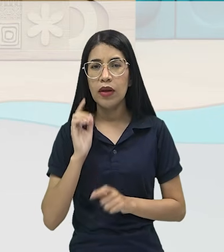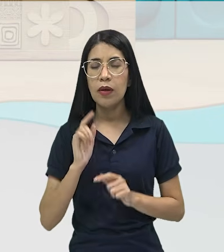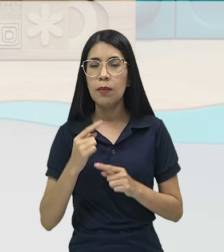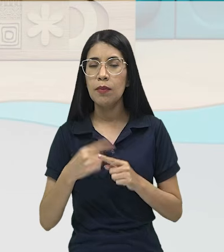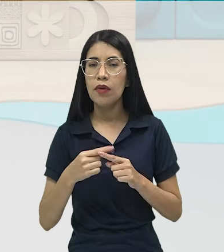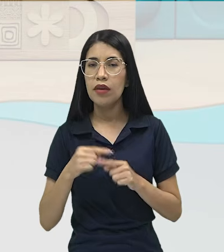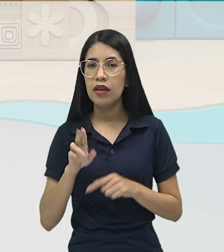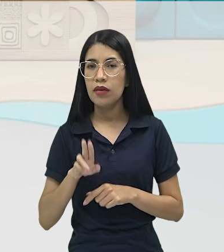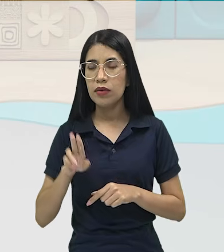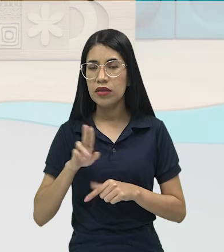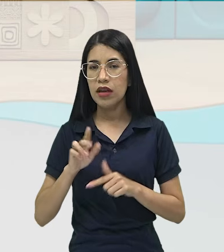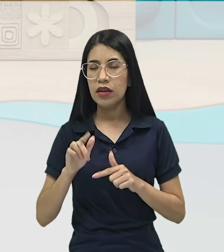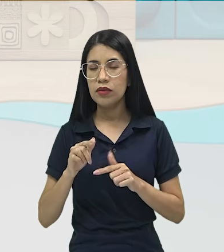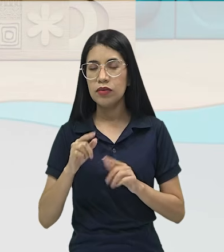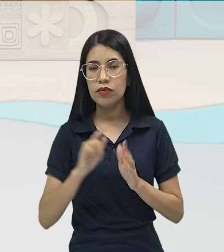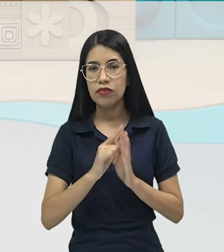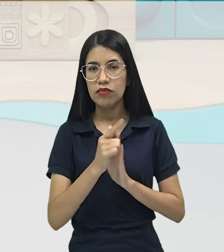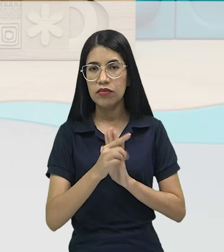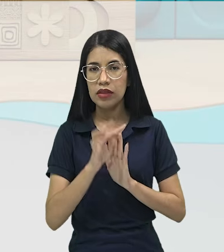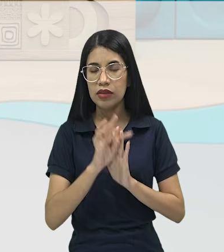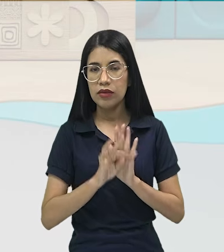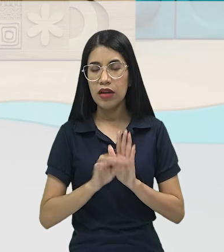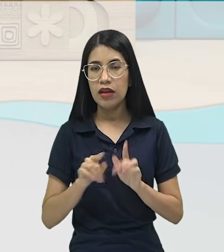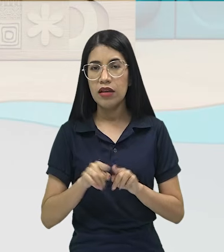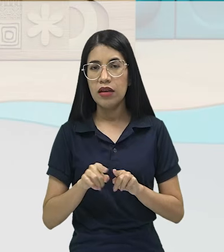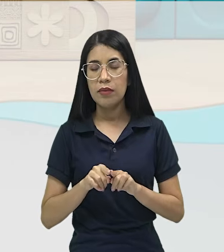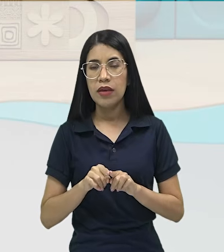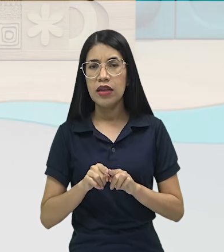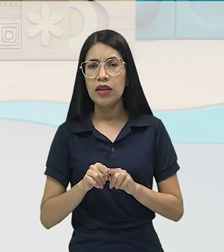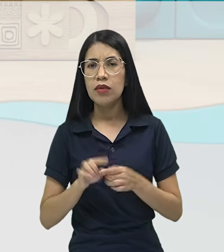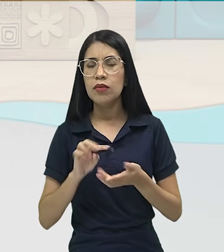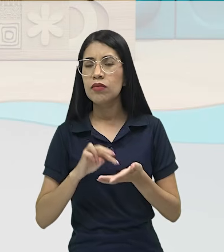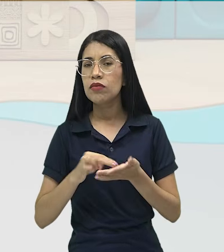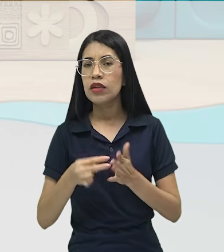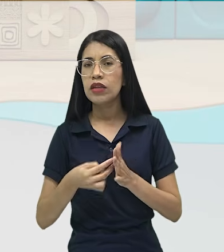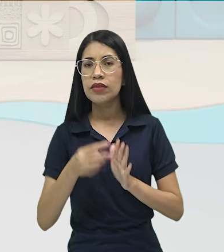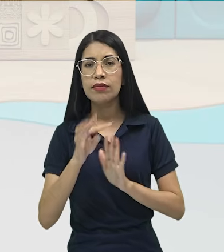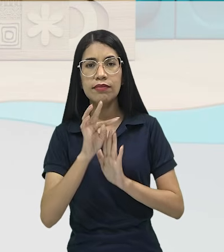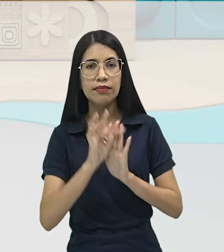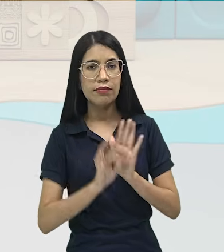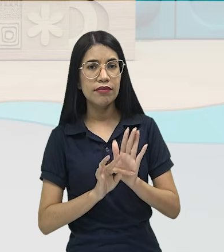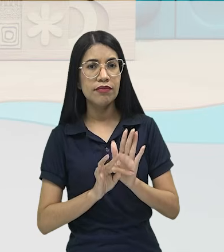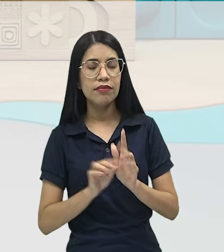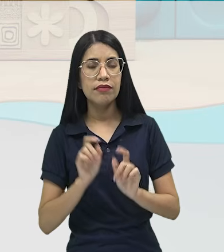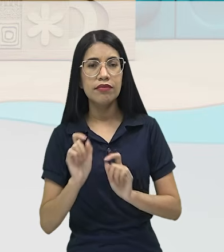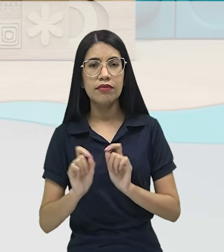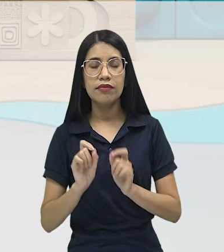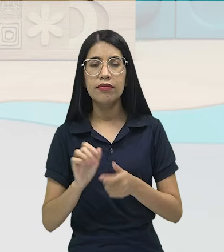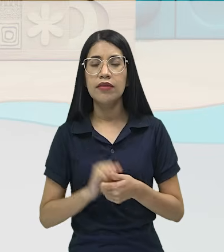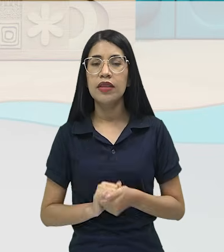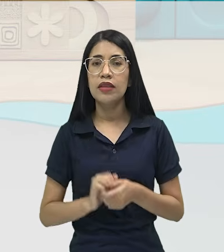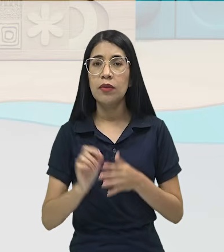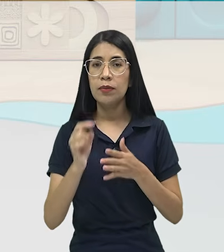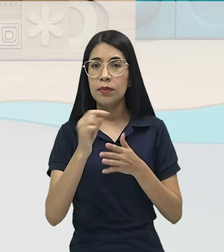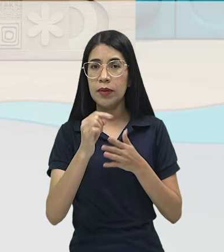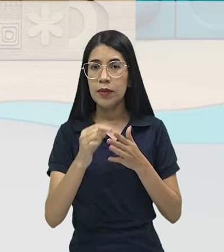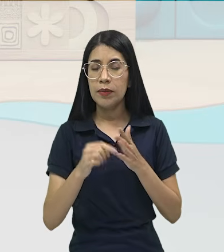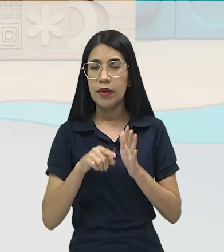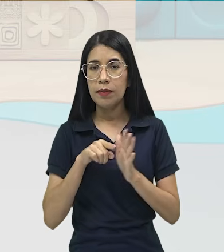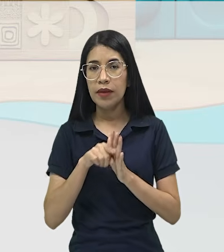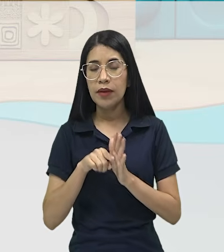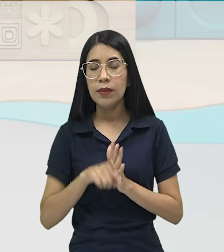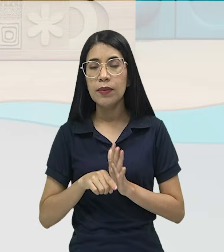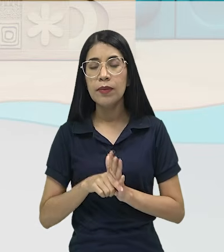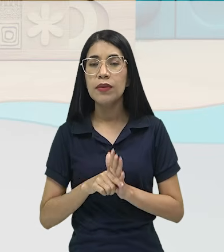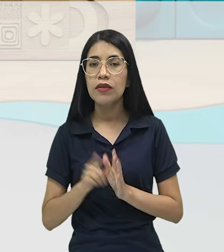dos gêneros textuais? E você sabe o que é um texto? Então, essas perguntas, né, todas